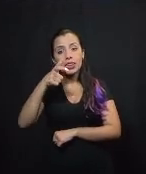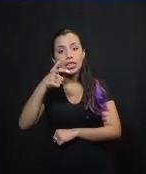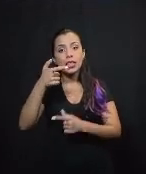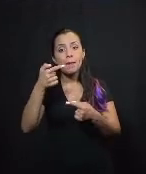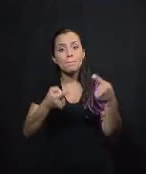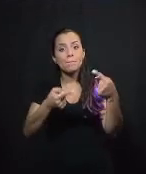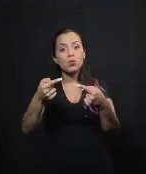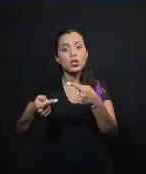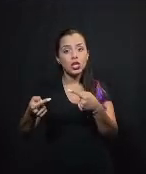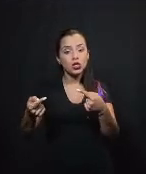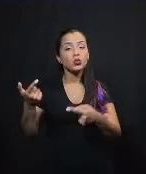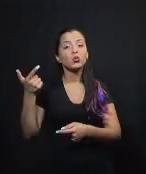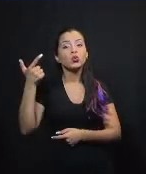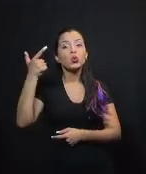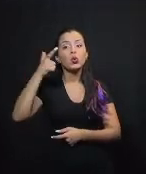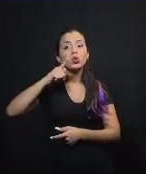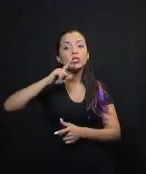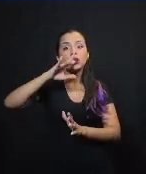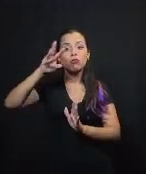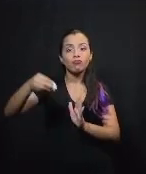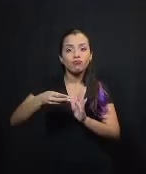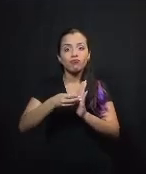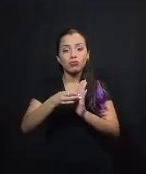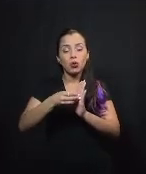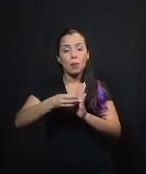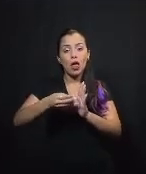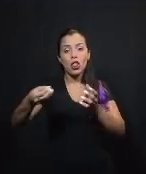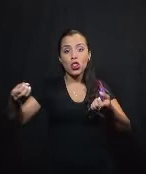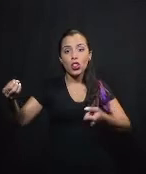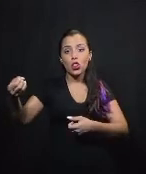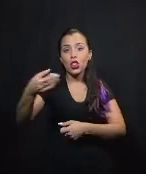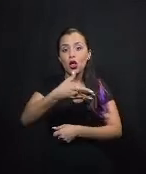de introduzir uma grande novidade, que foi